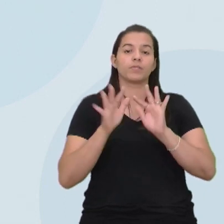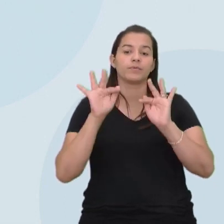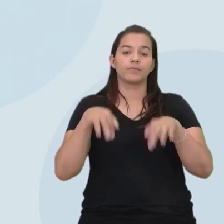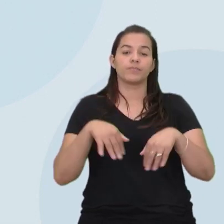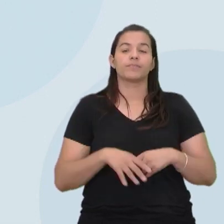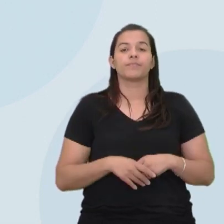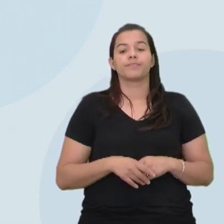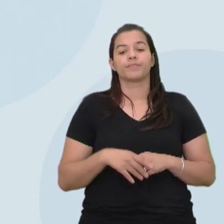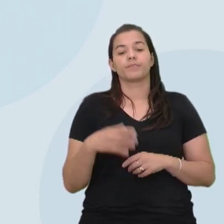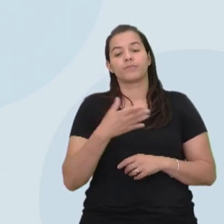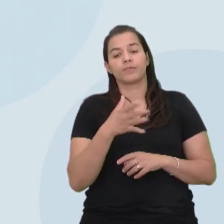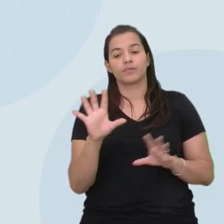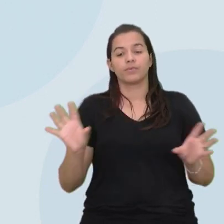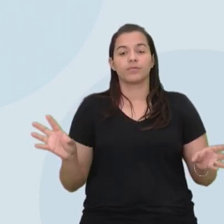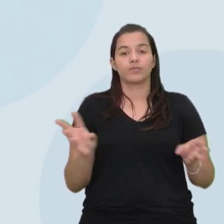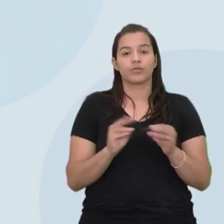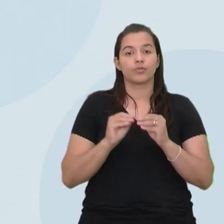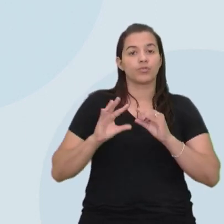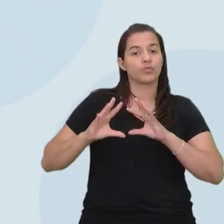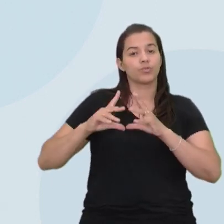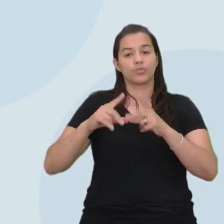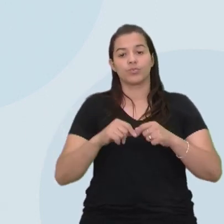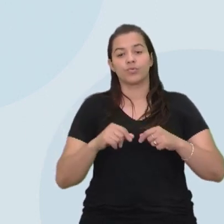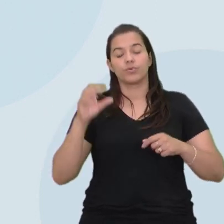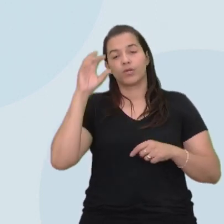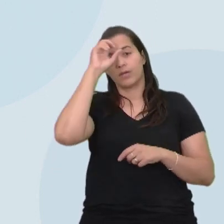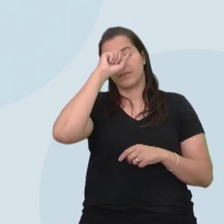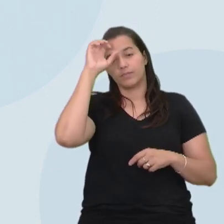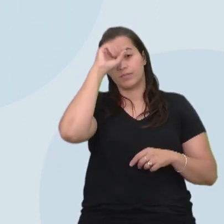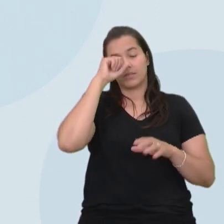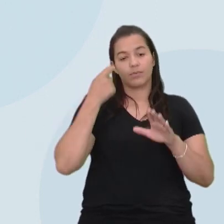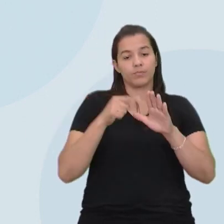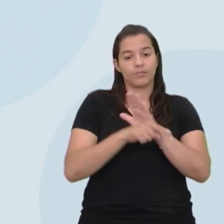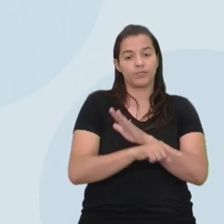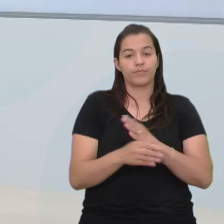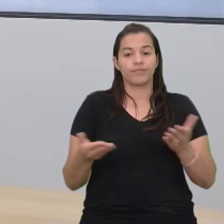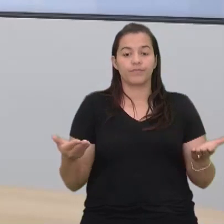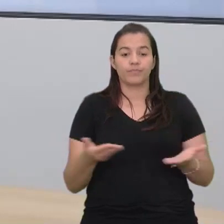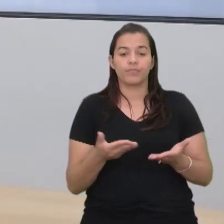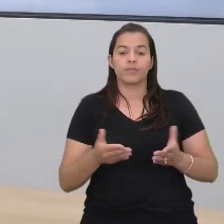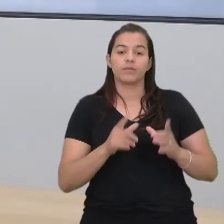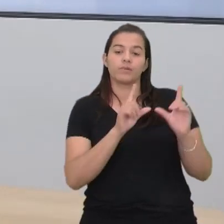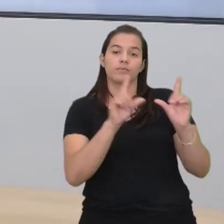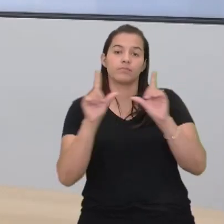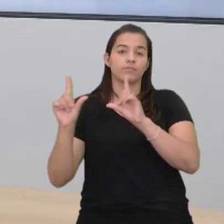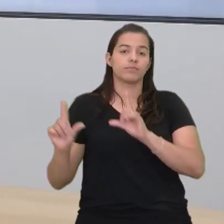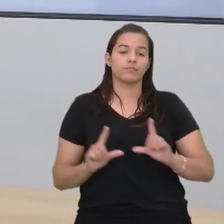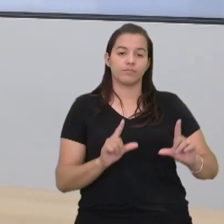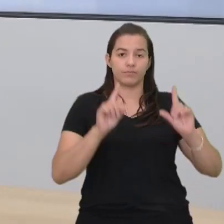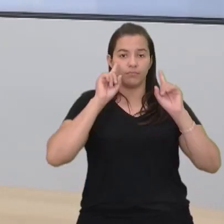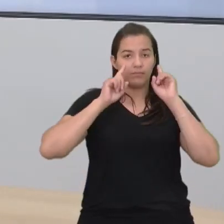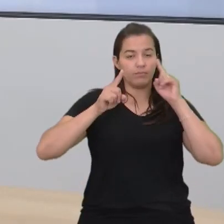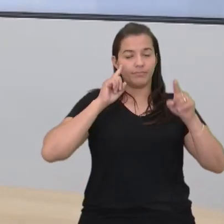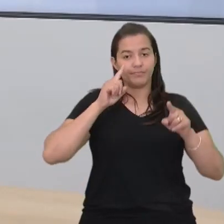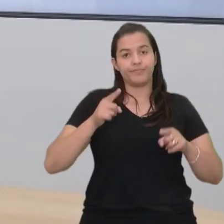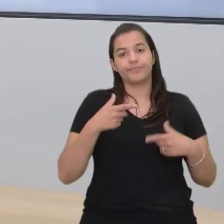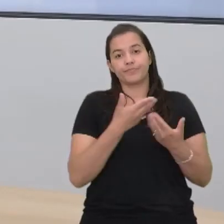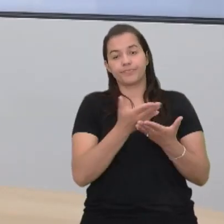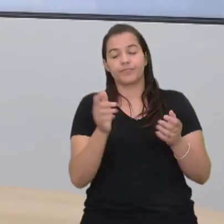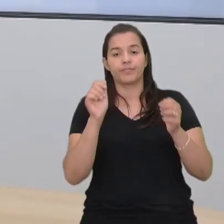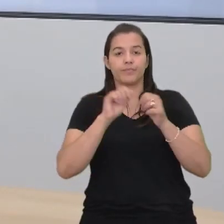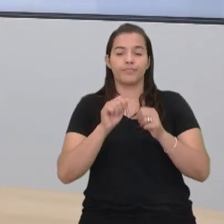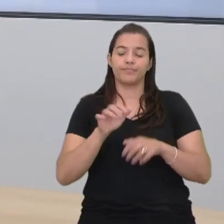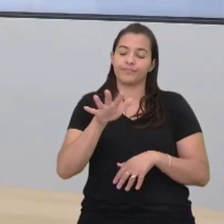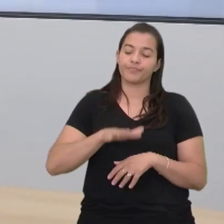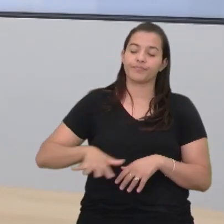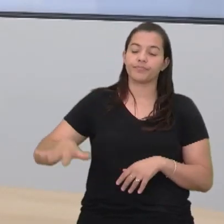final você vai fazer uma síntese de tudo que você desenvolveu, aprendeu, aprofundou hoje, ou seja, você aprendeu os blocos de comando. Tá bom, vai fazer um geralzão aí.